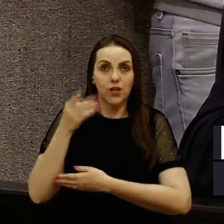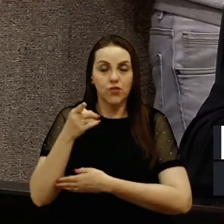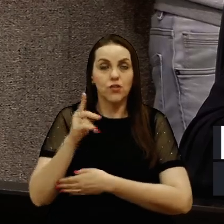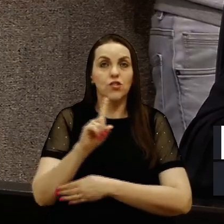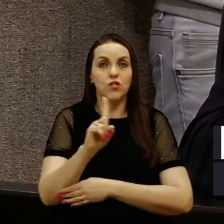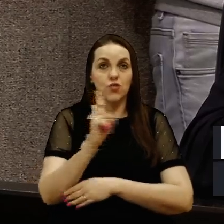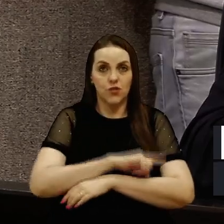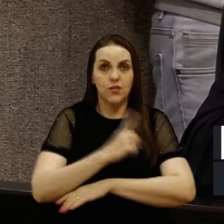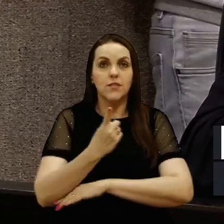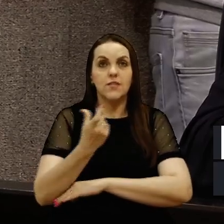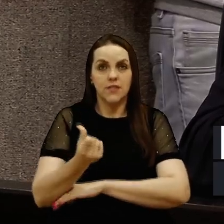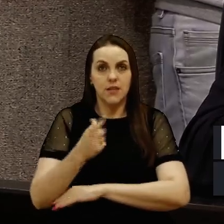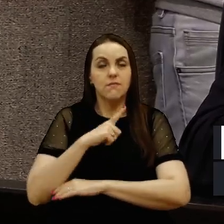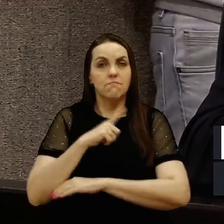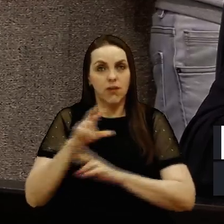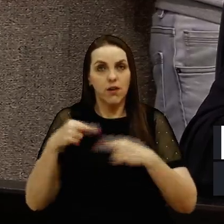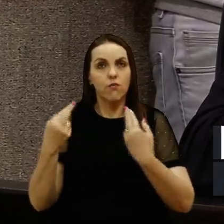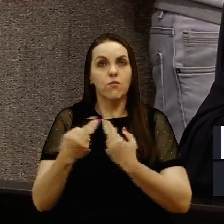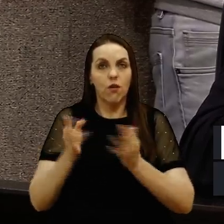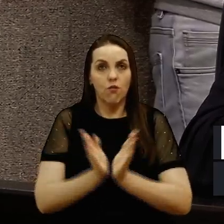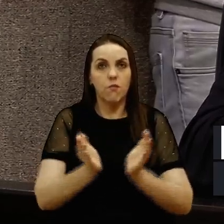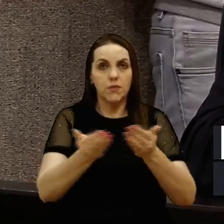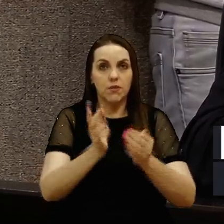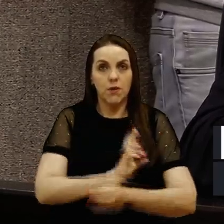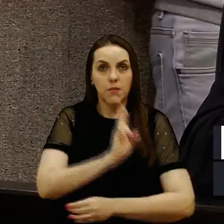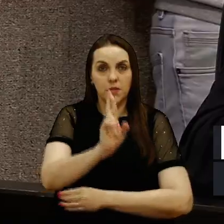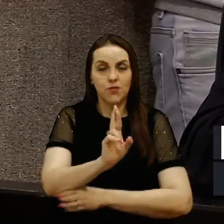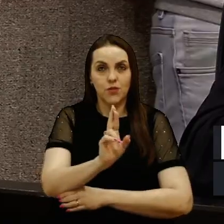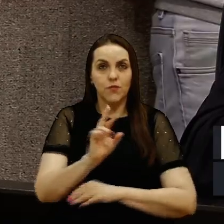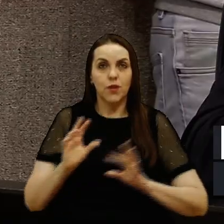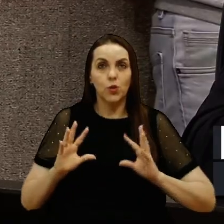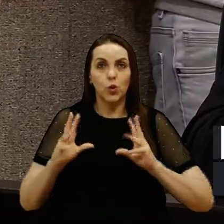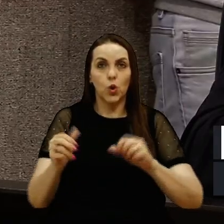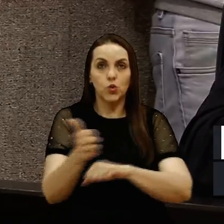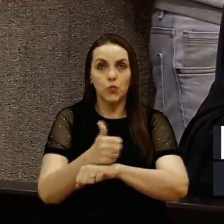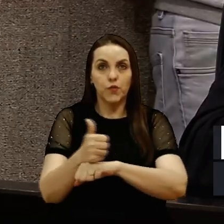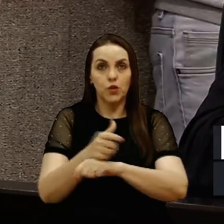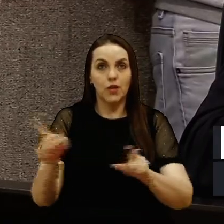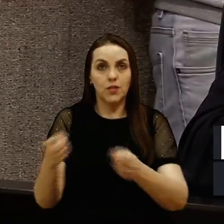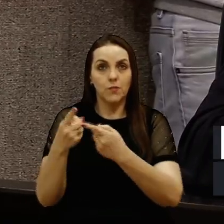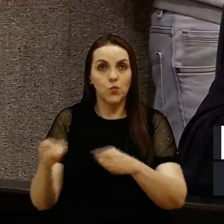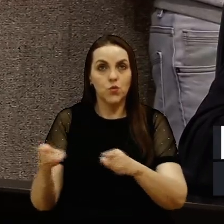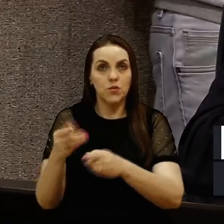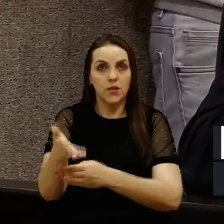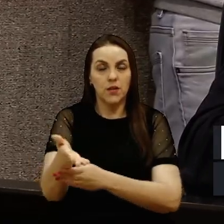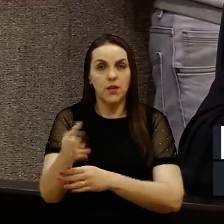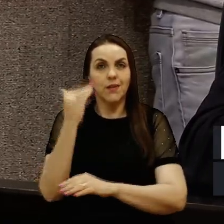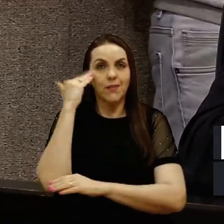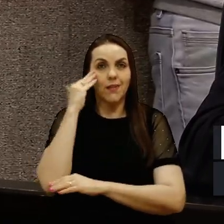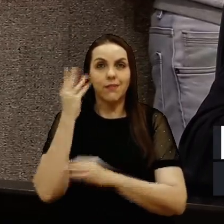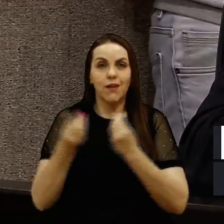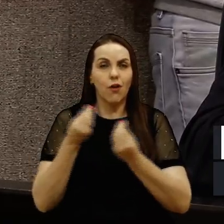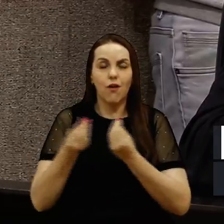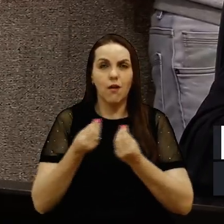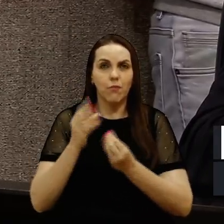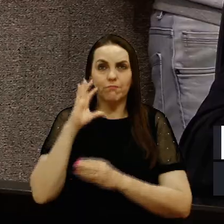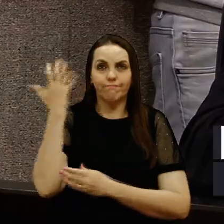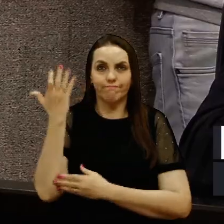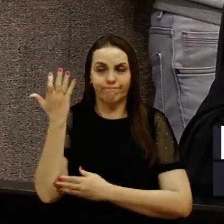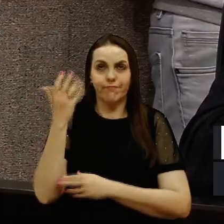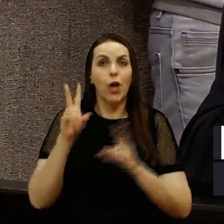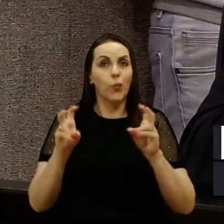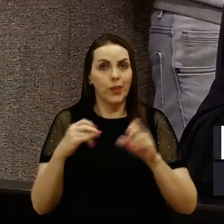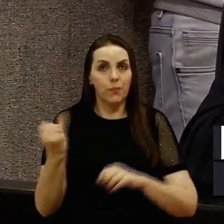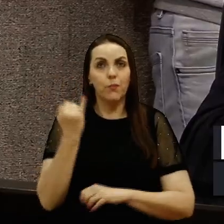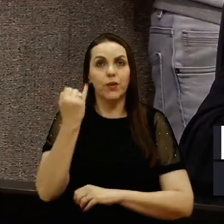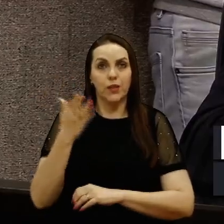com uma comissão representativa dos músicos que estarão na secretaria para que nós possamos entender melhor isso, porque de fato é um tema muito caro,